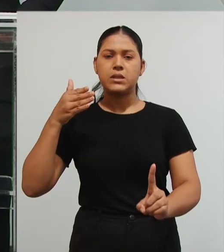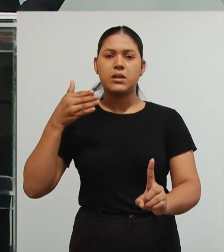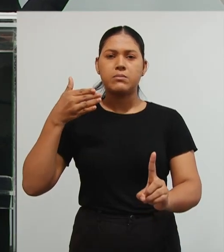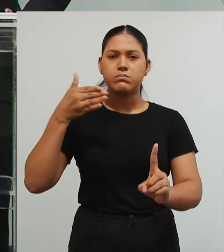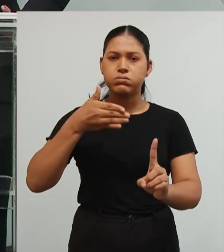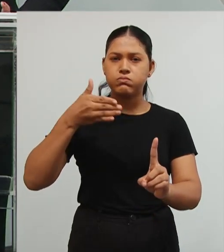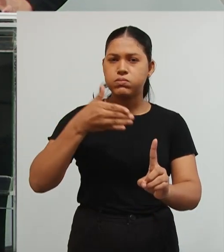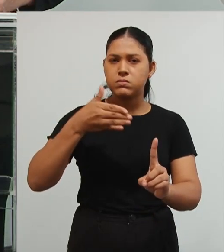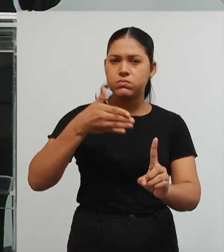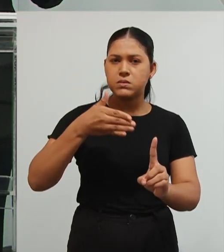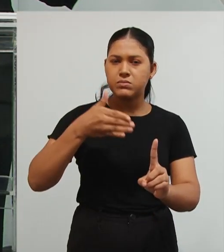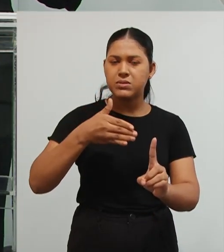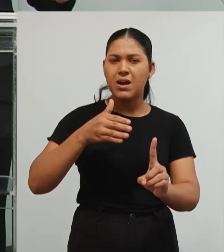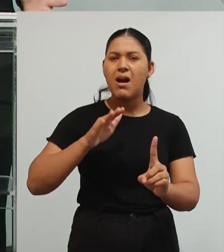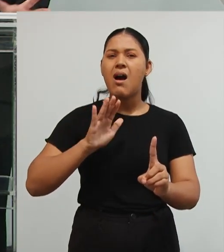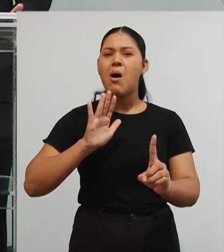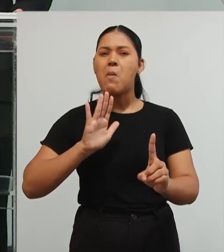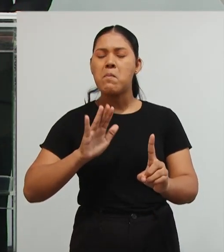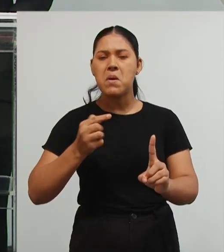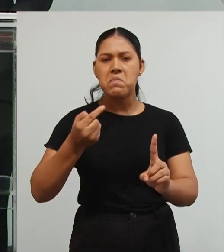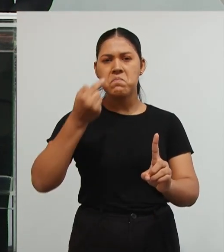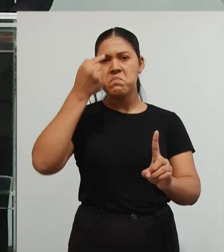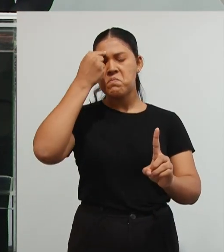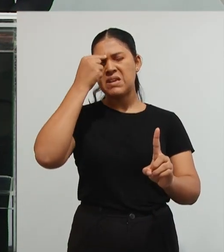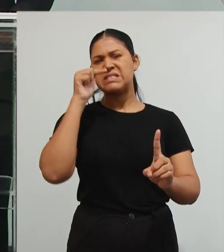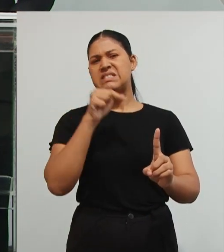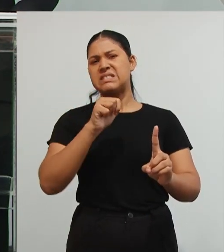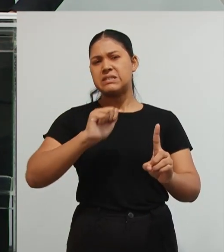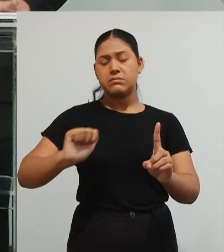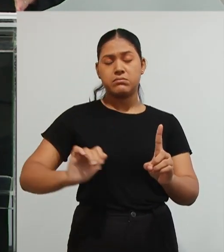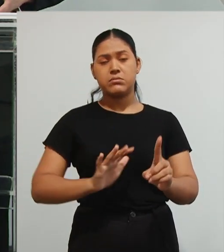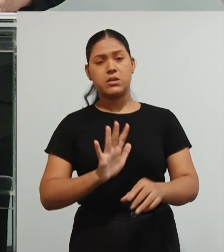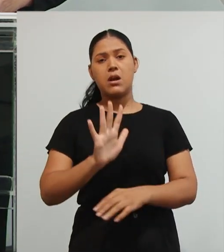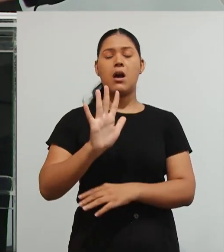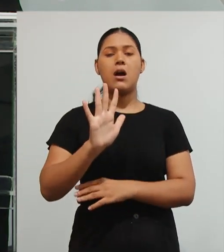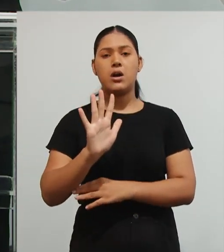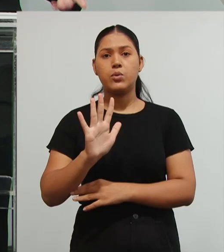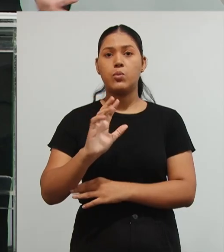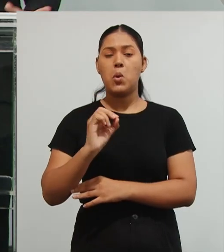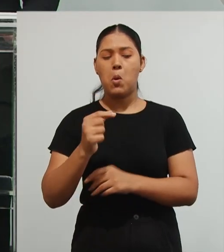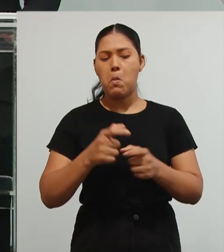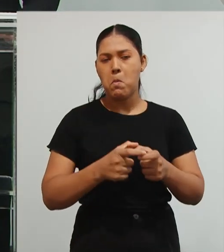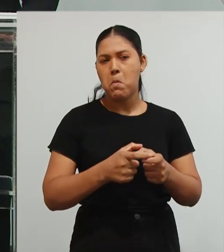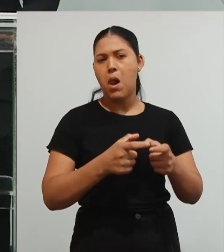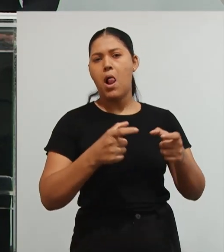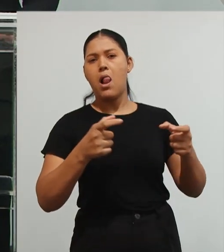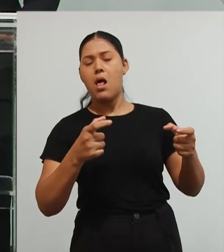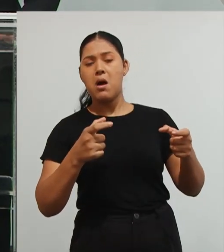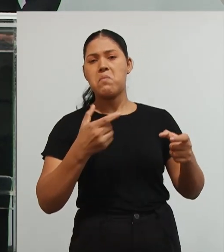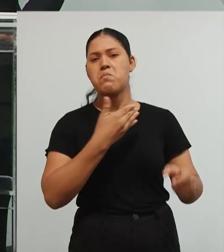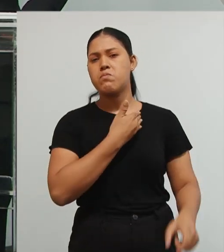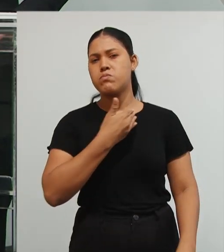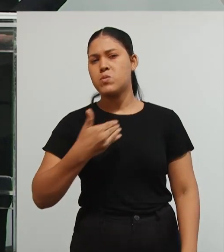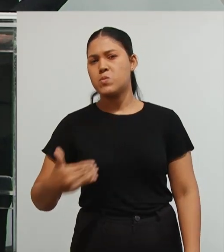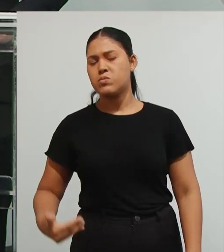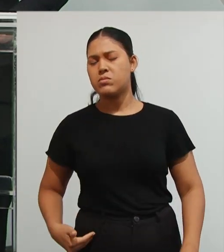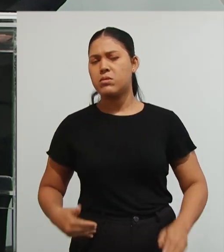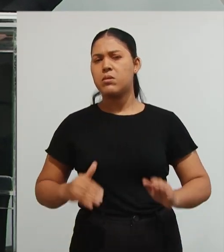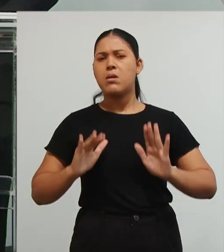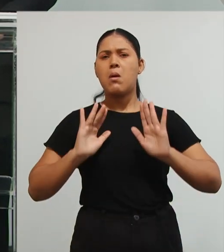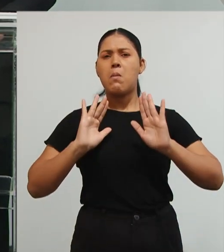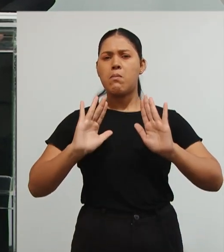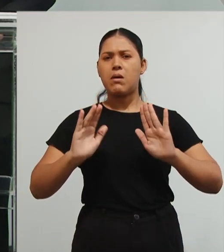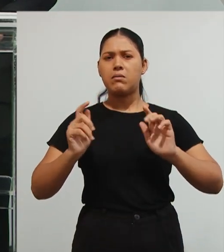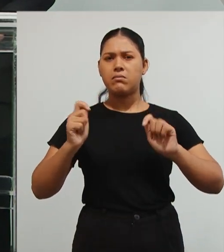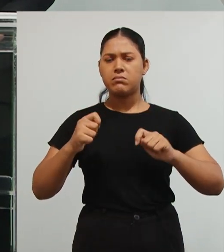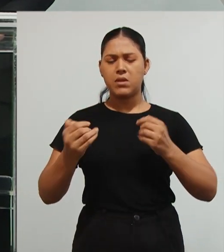setor público uma alta taxação, tributação da economia, um alto volume de funcionários públicos, mas os